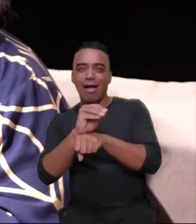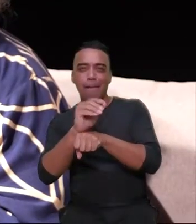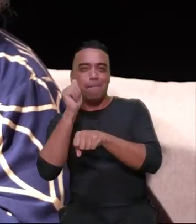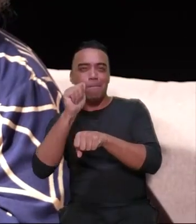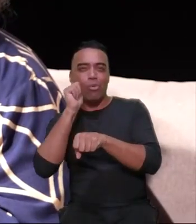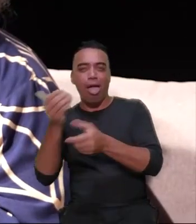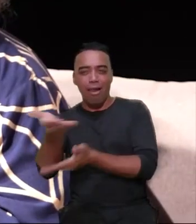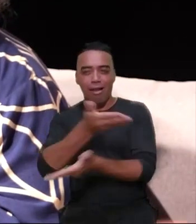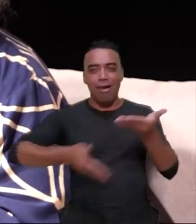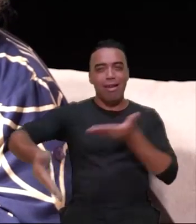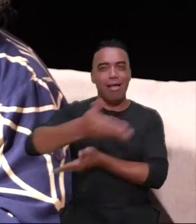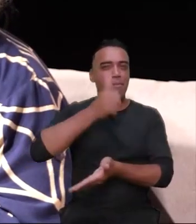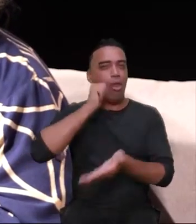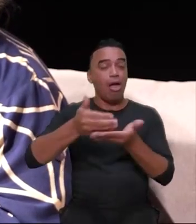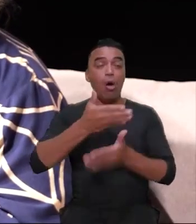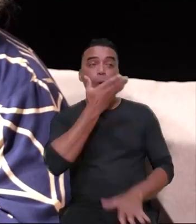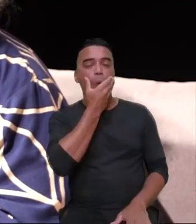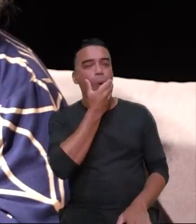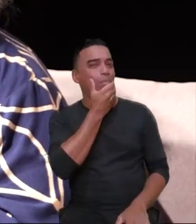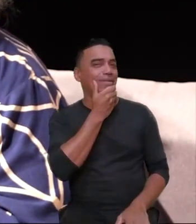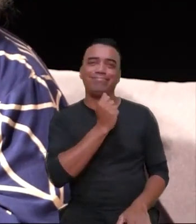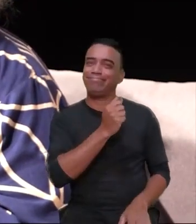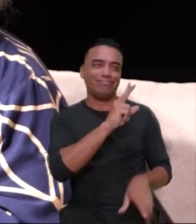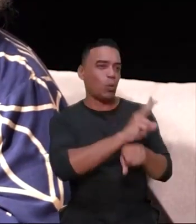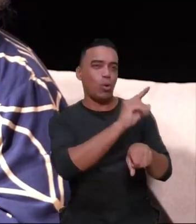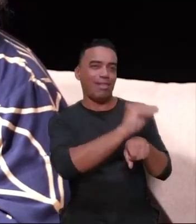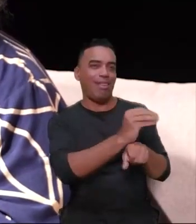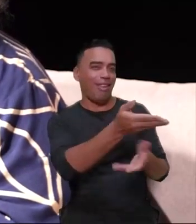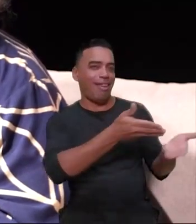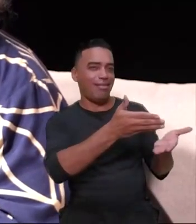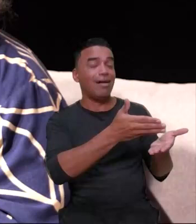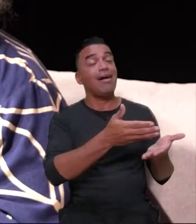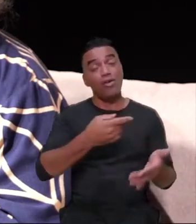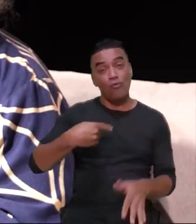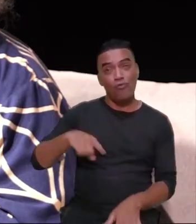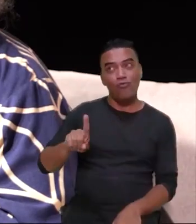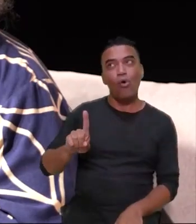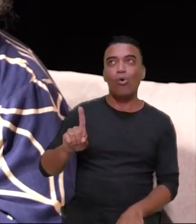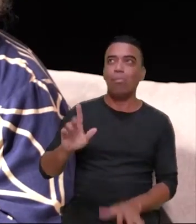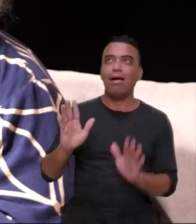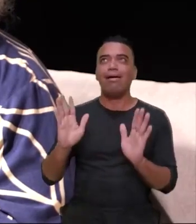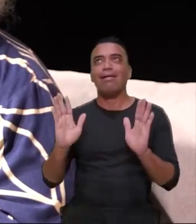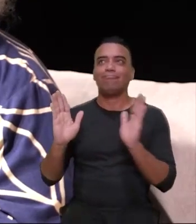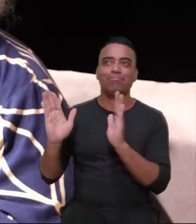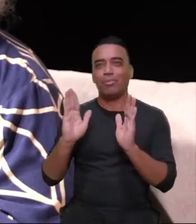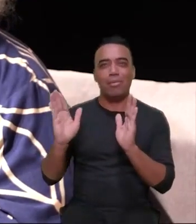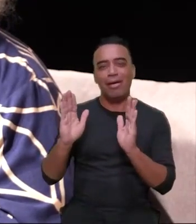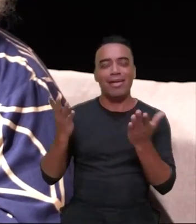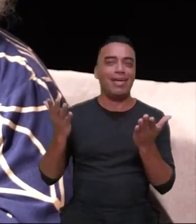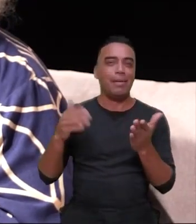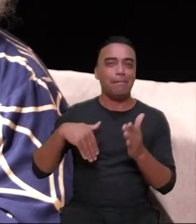teias de cumplicidade, do que os homens. E aí eu vou para uma coisa